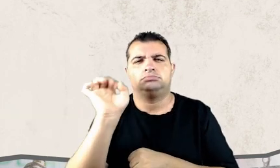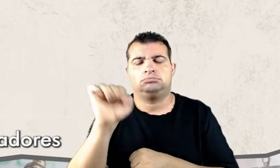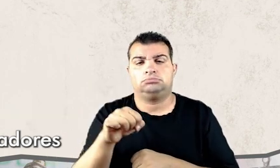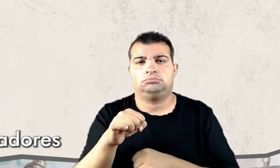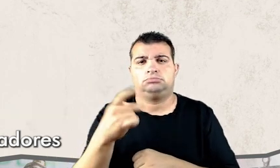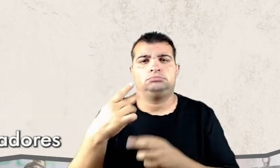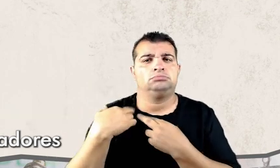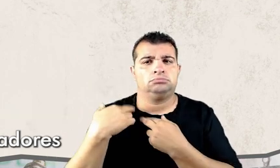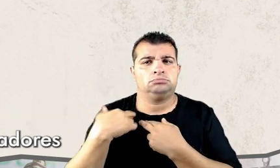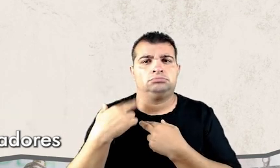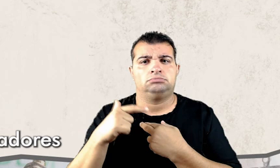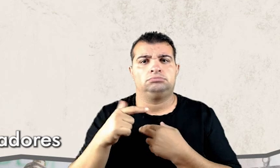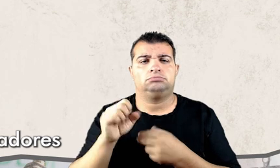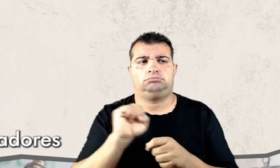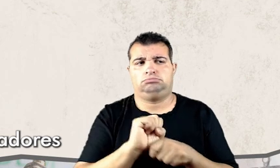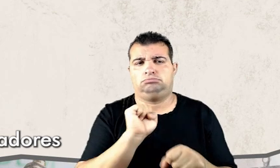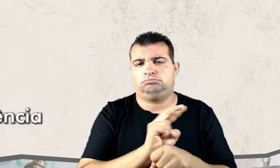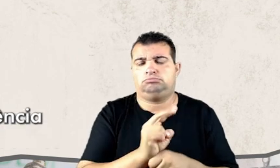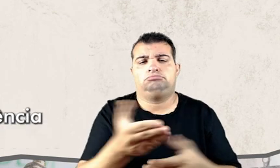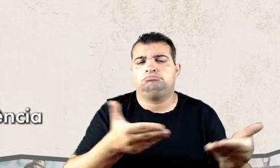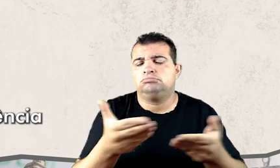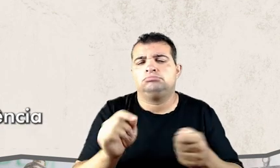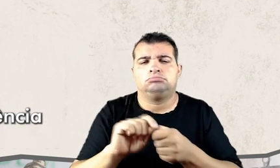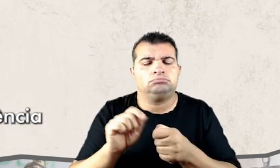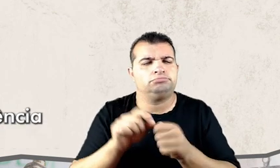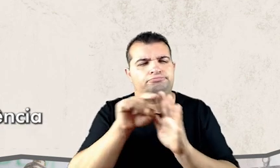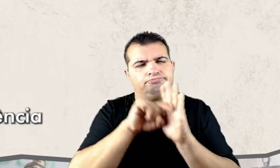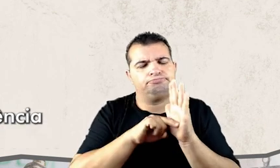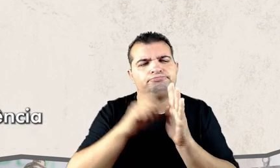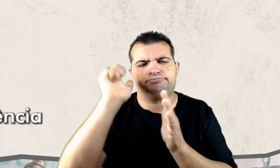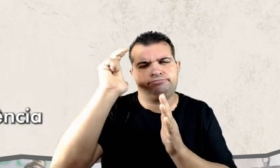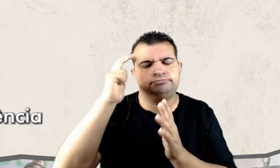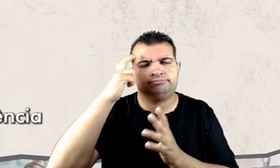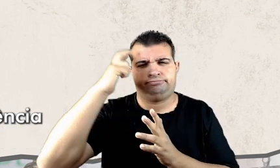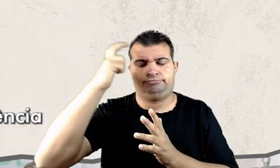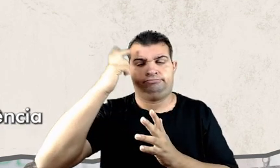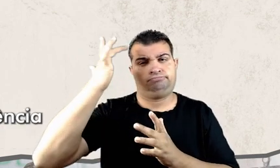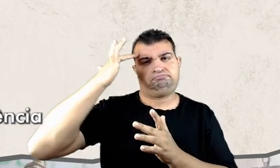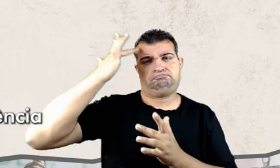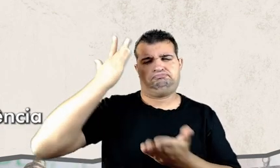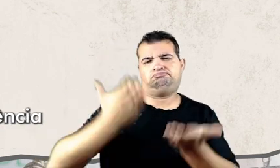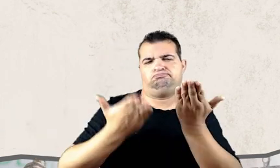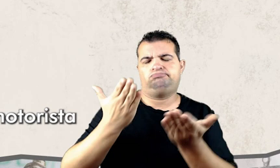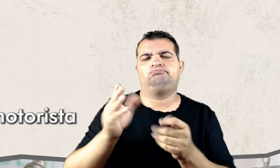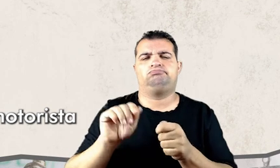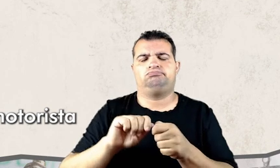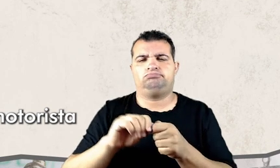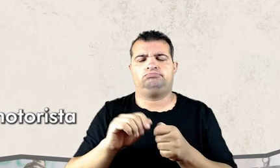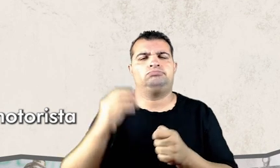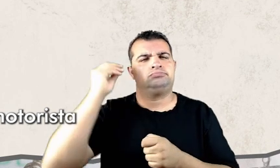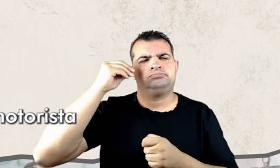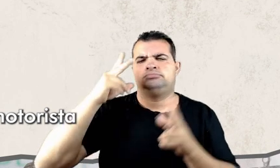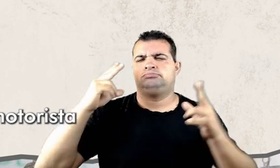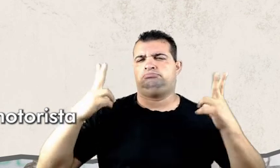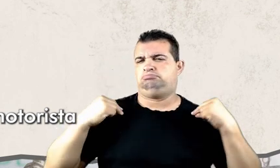psicotécnico. Sua função seria submeter os jogadores a testes de avaliação de inteligência e equilíbrio psicológico, como fazia com